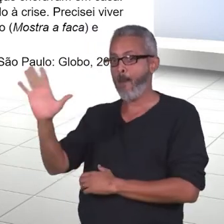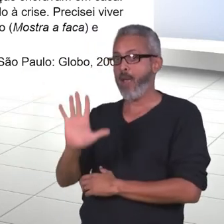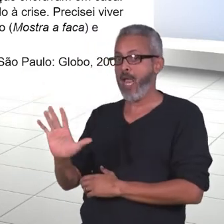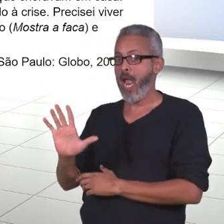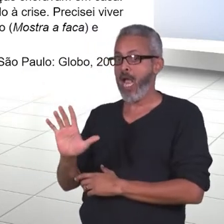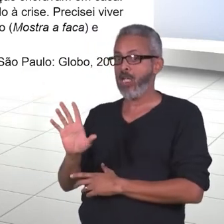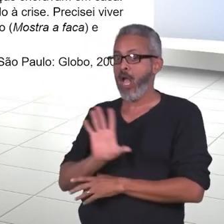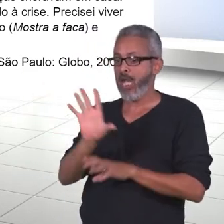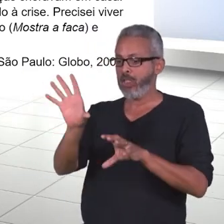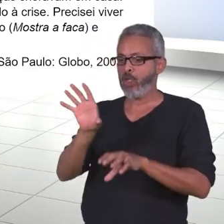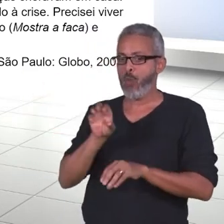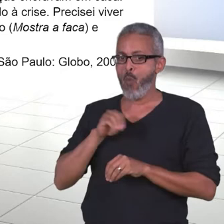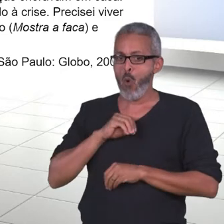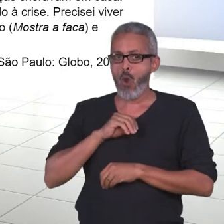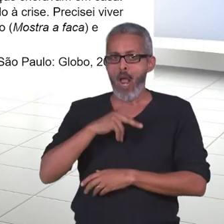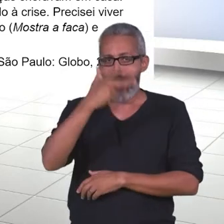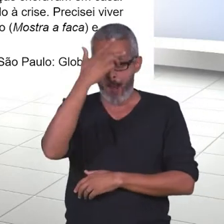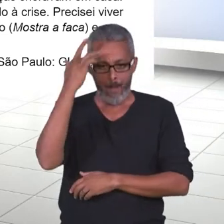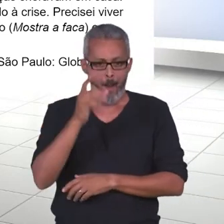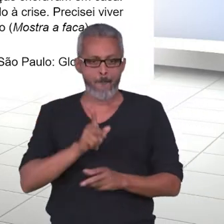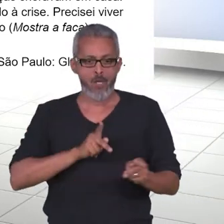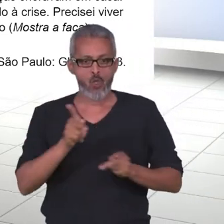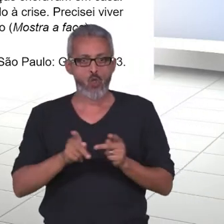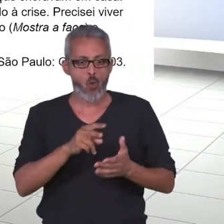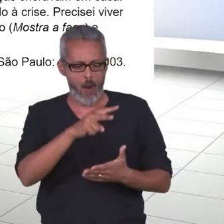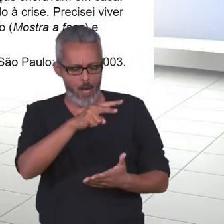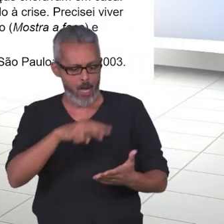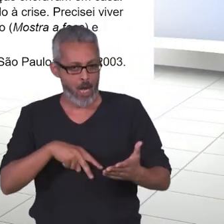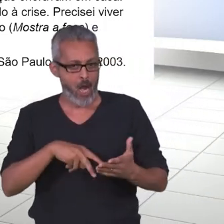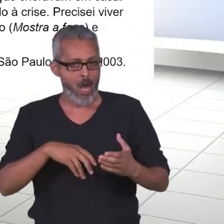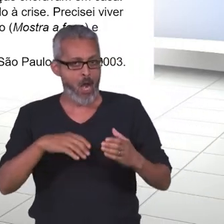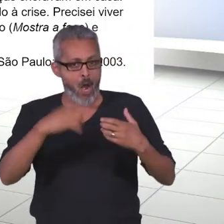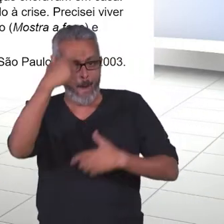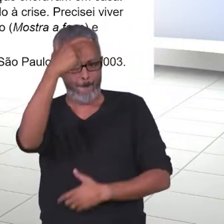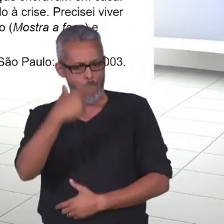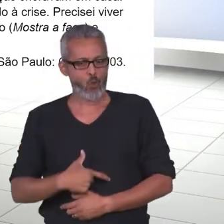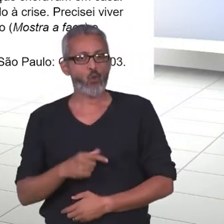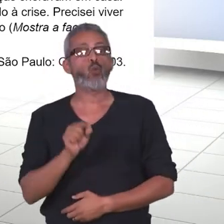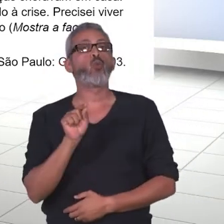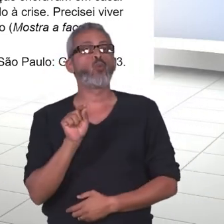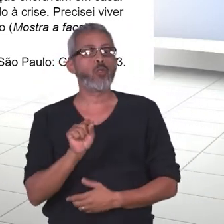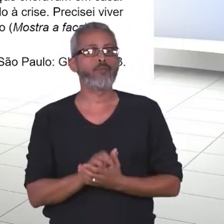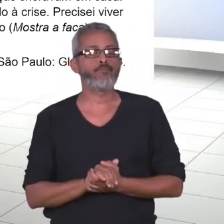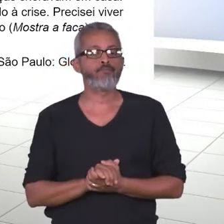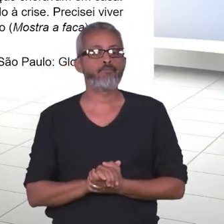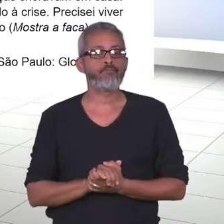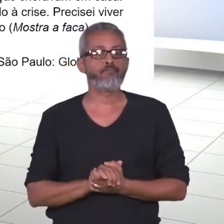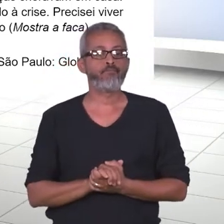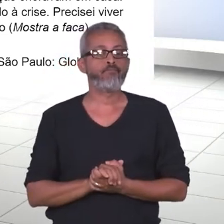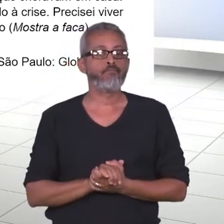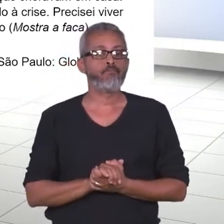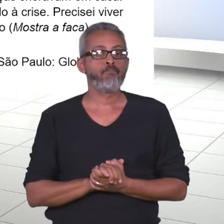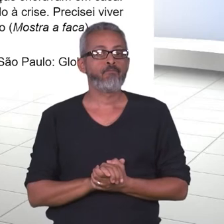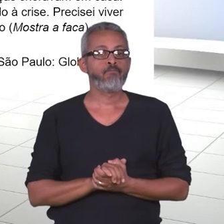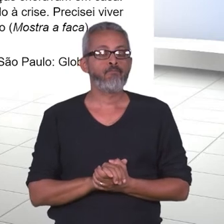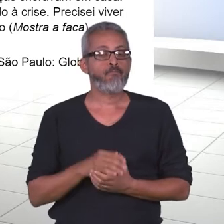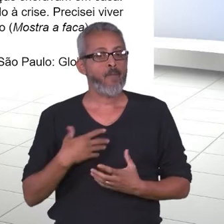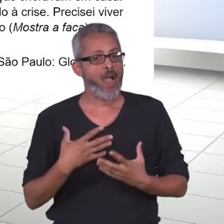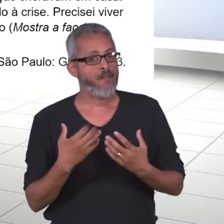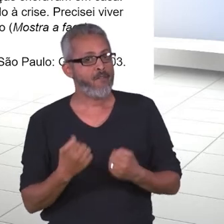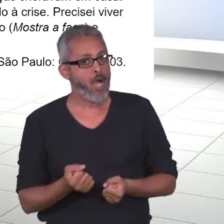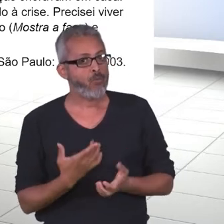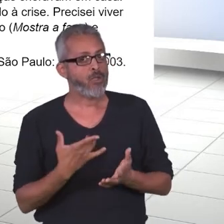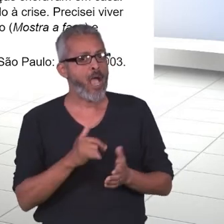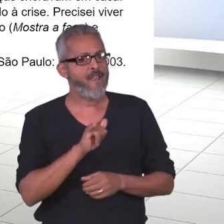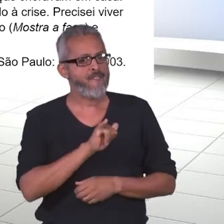sendo preciso, quadrinhas, acrósticos, sonetos, reclames. Heloísa, futuristas?